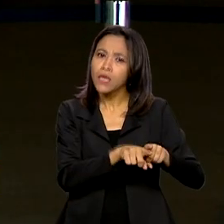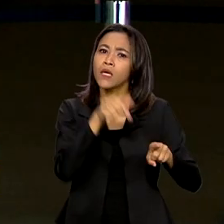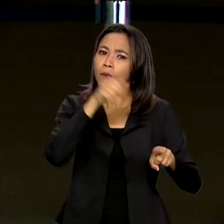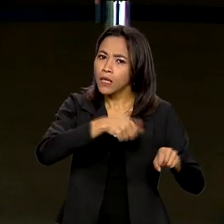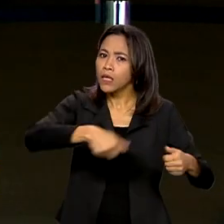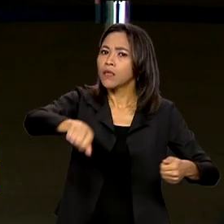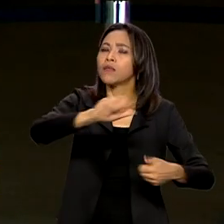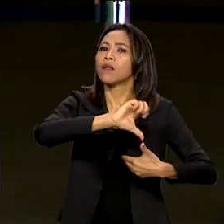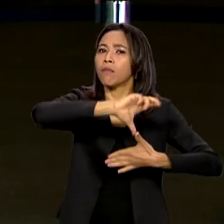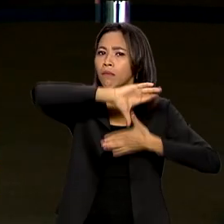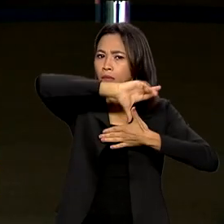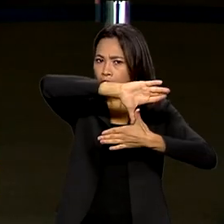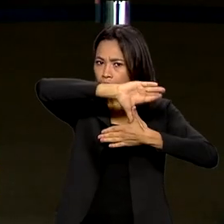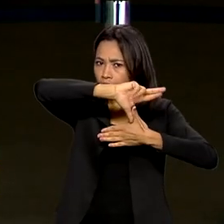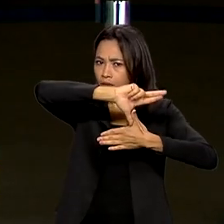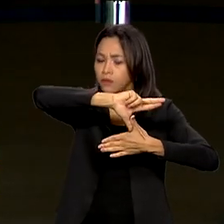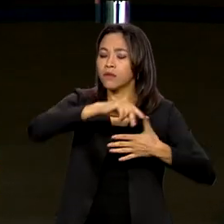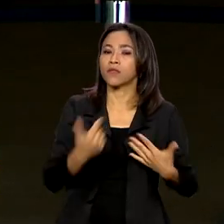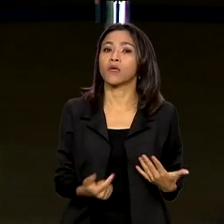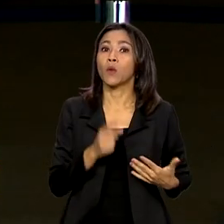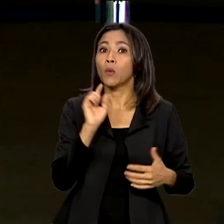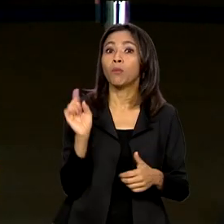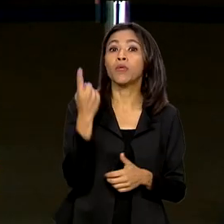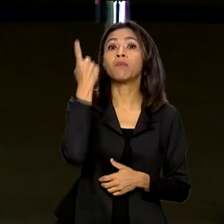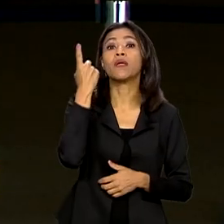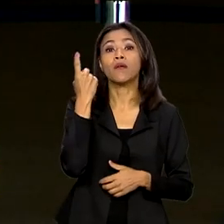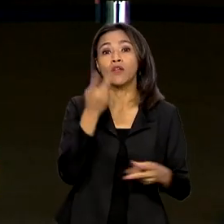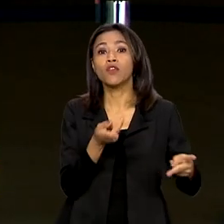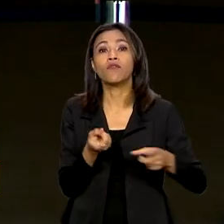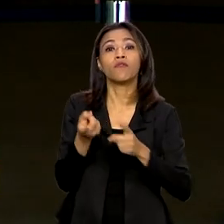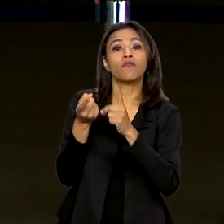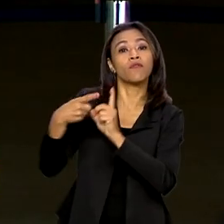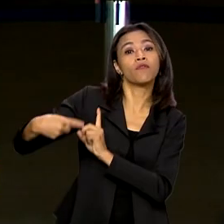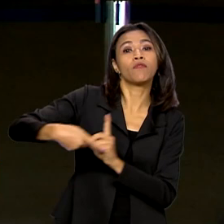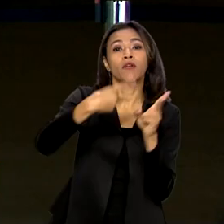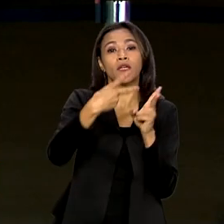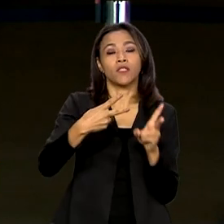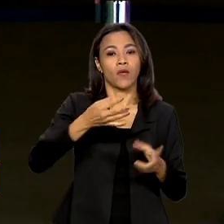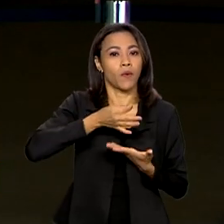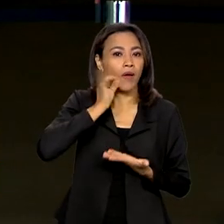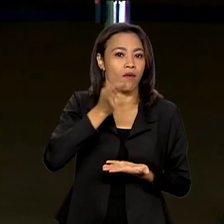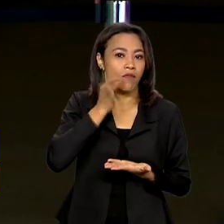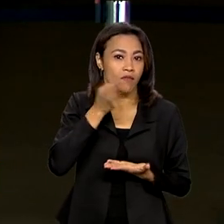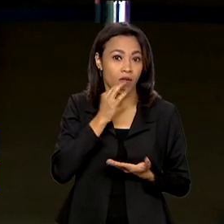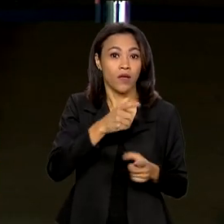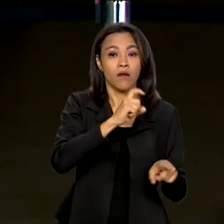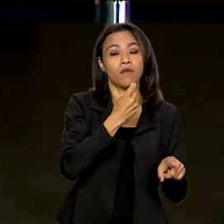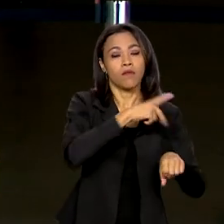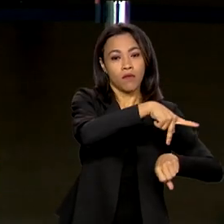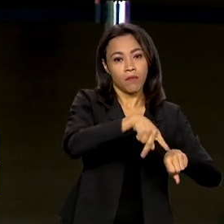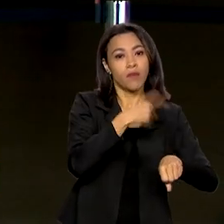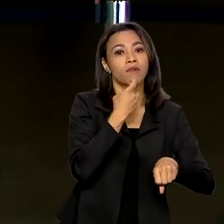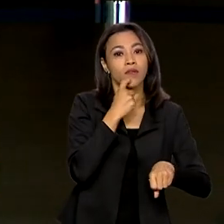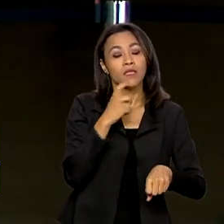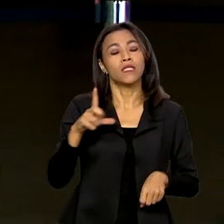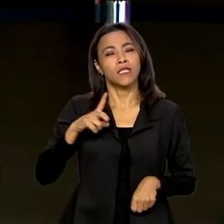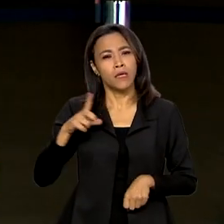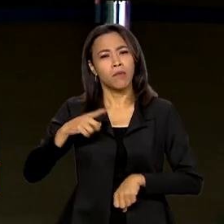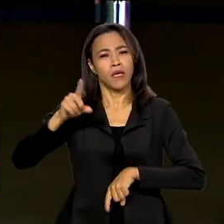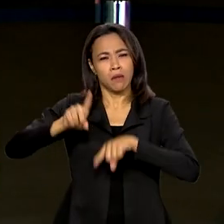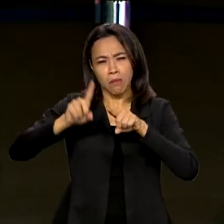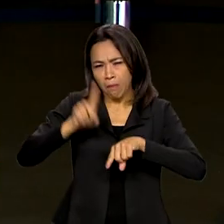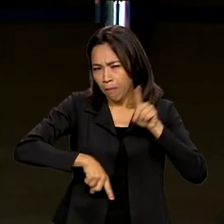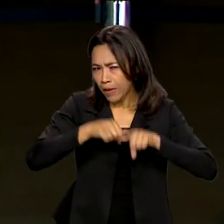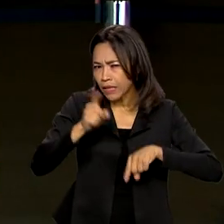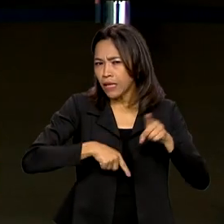primeiro produto da pauta de exportação brasileira é o café, enquanto as importações são dominadas por máquinas